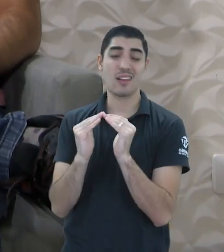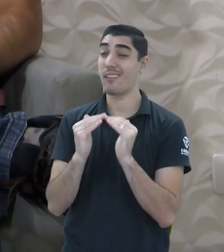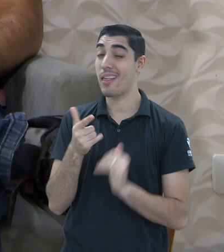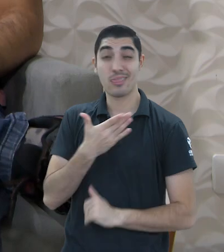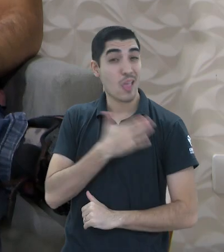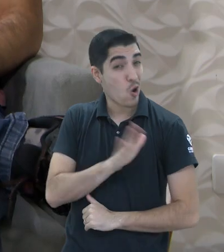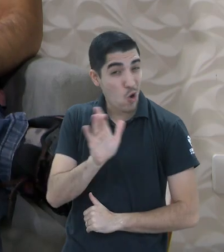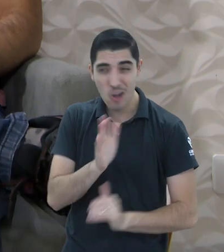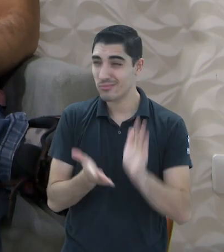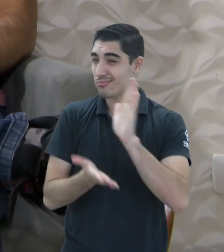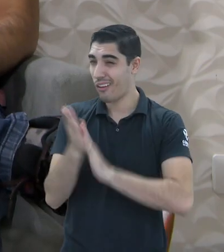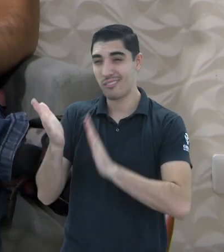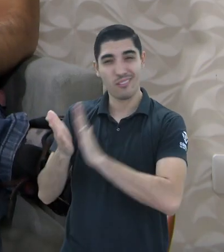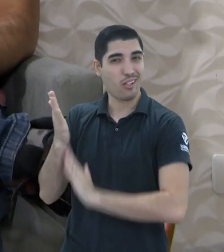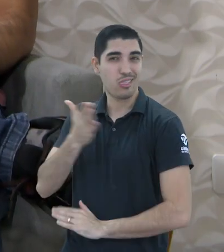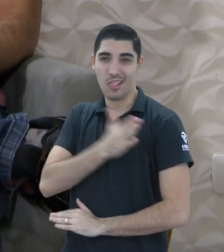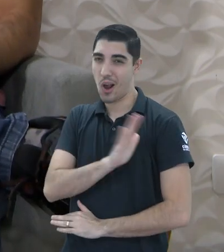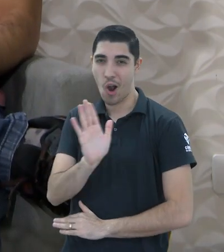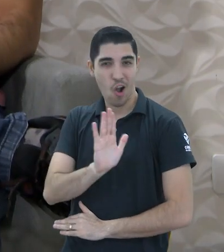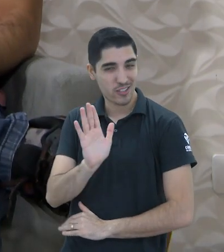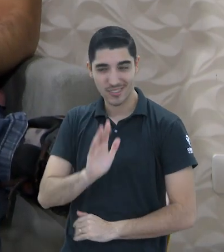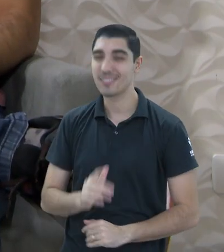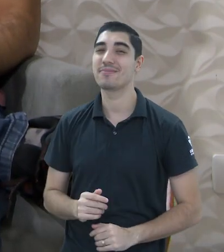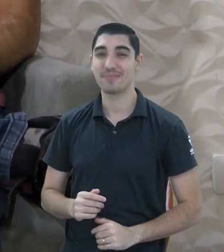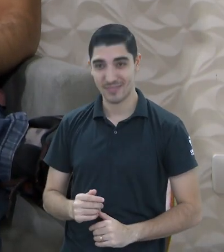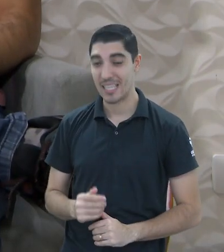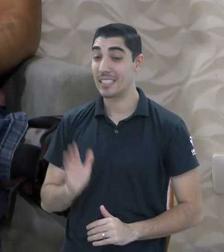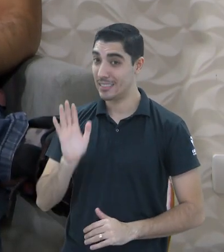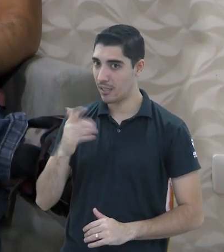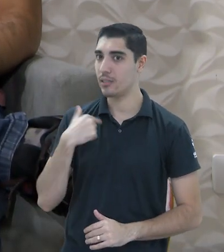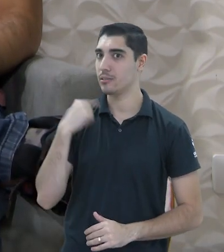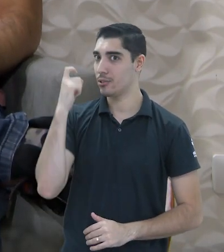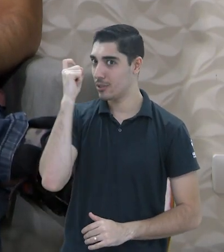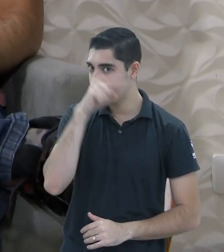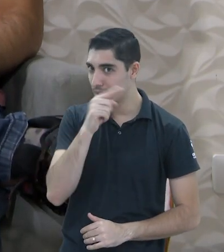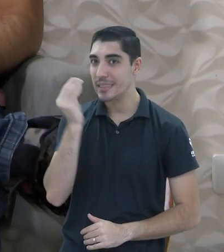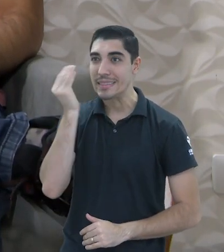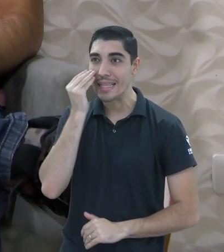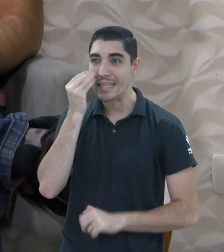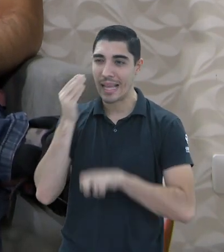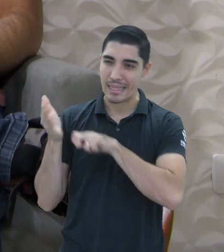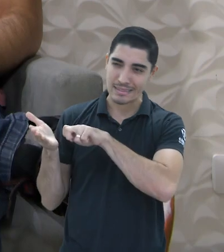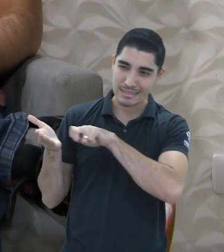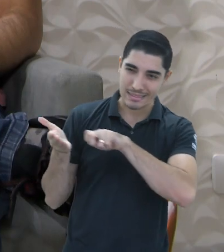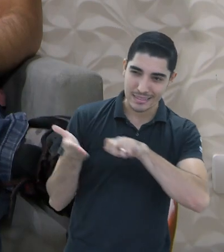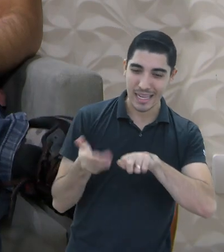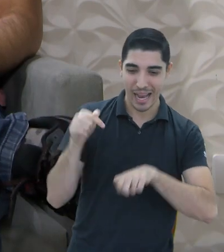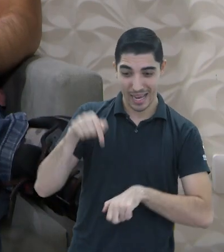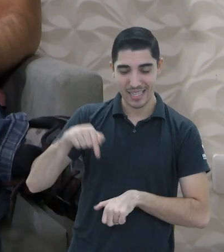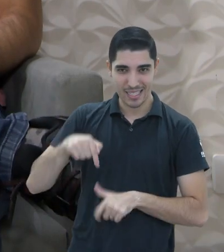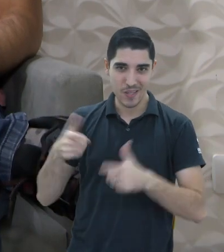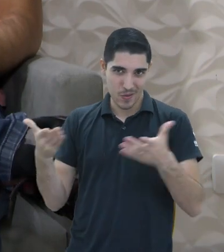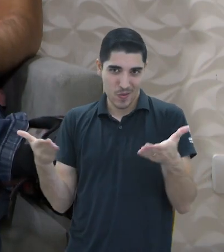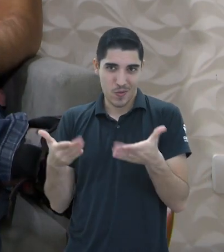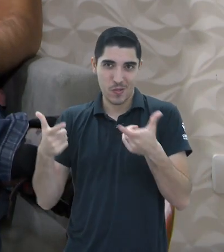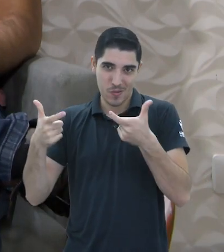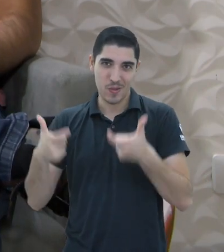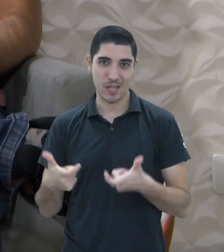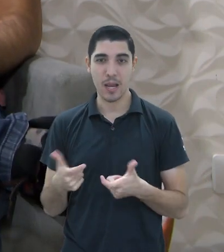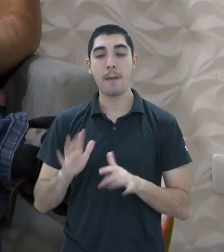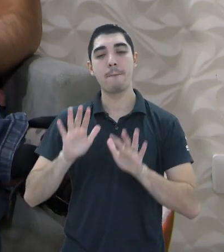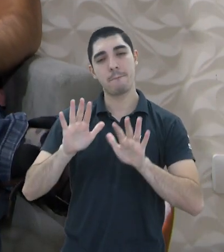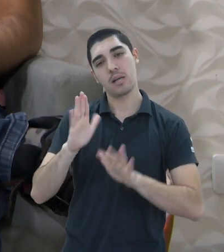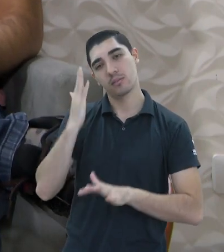casa, elas não gostam de sair. Foi meio difícil trazer elas para cá hoje, mas a gente sabe